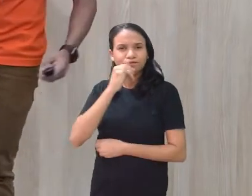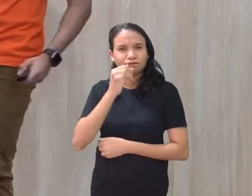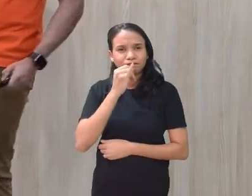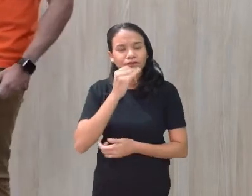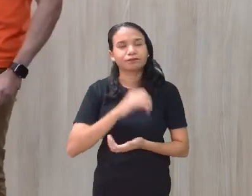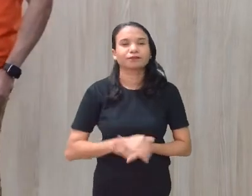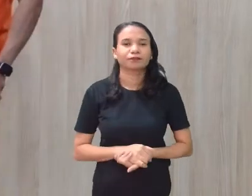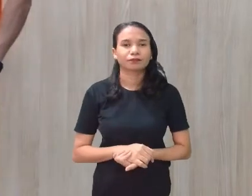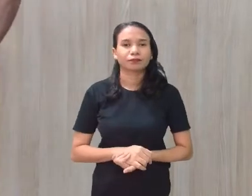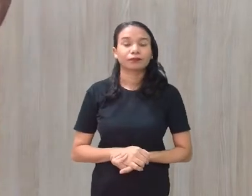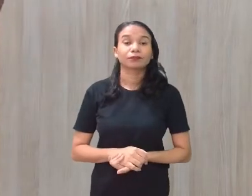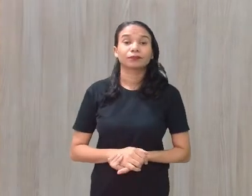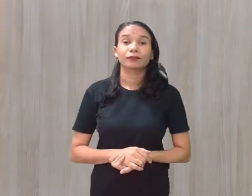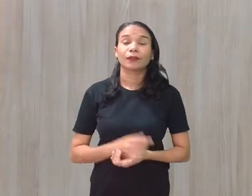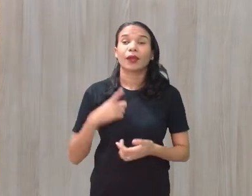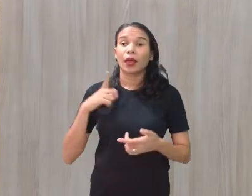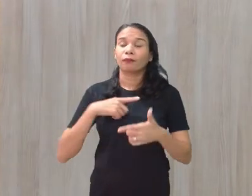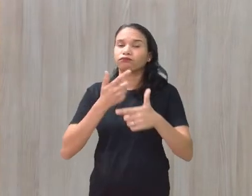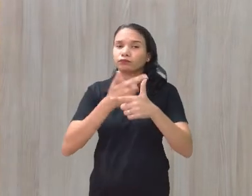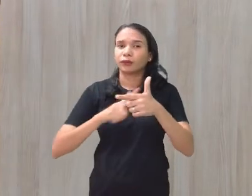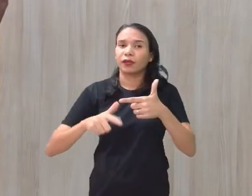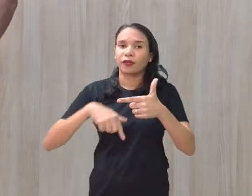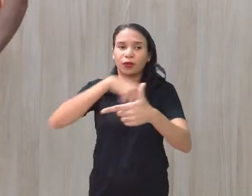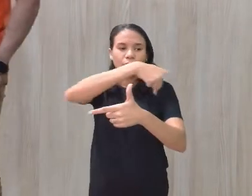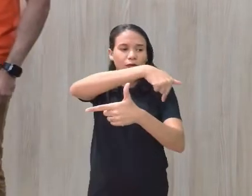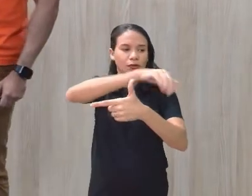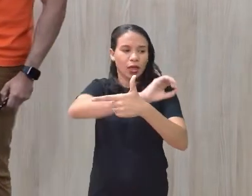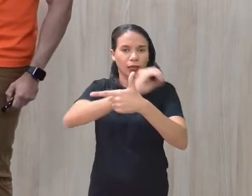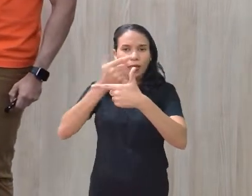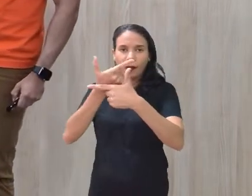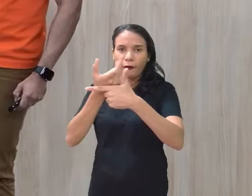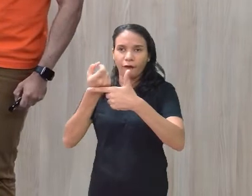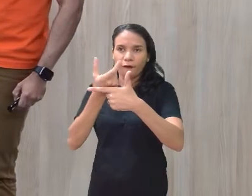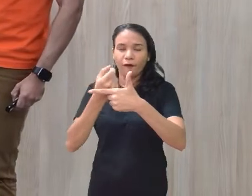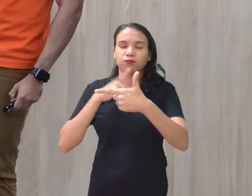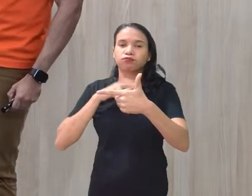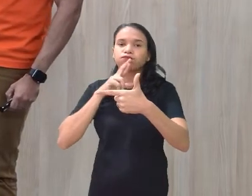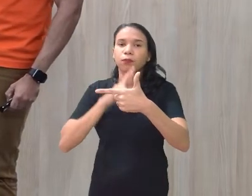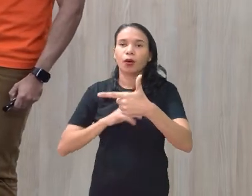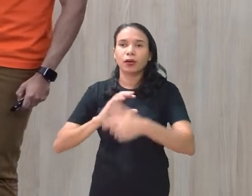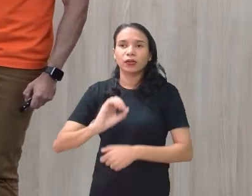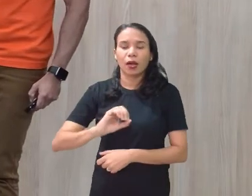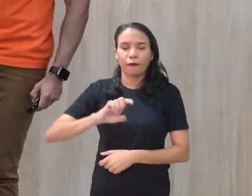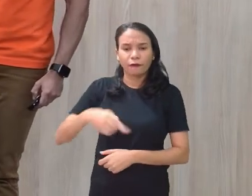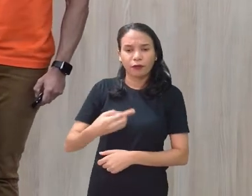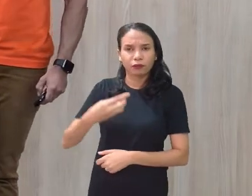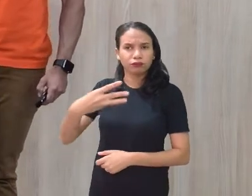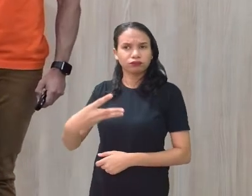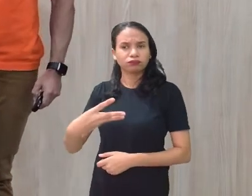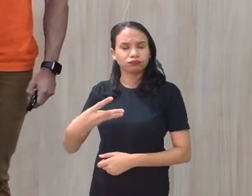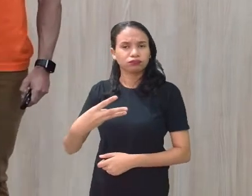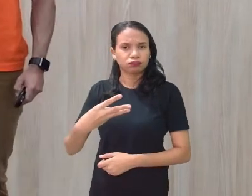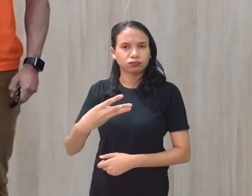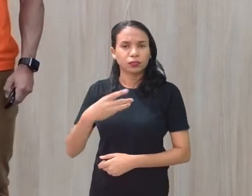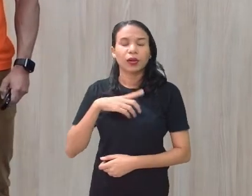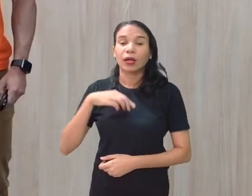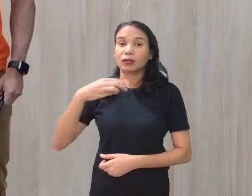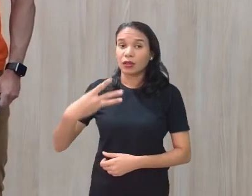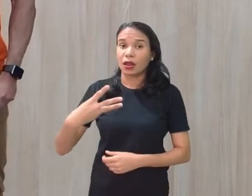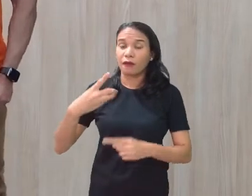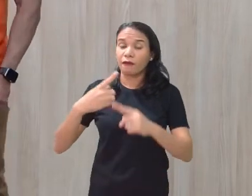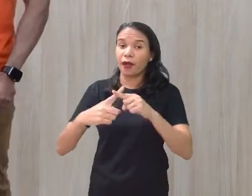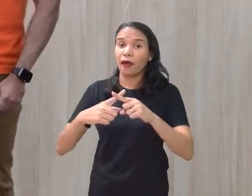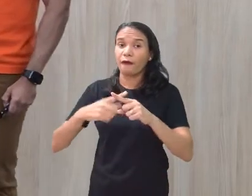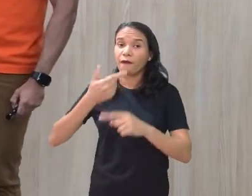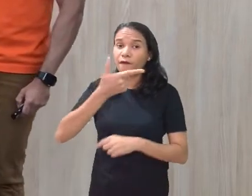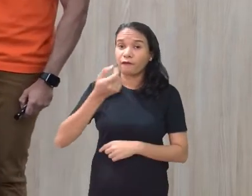anterior. Dividindo aí o 70 por 20 dá igual a 3. 3 vezes 20